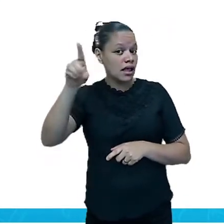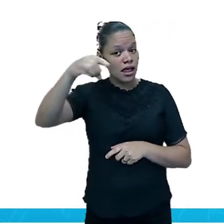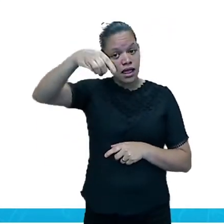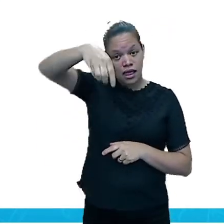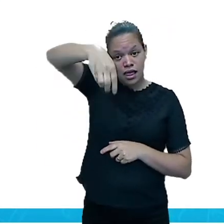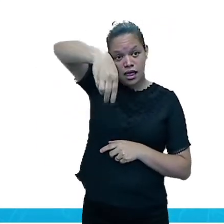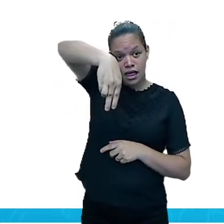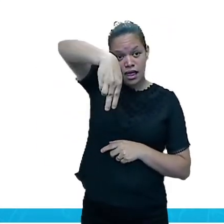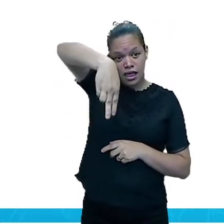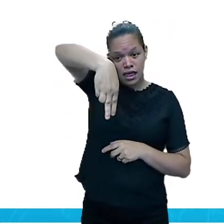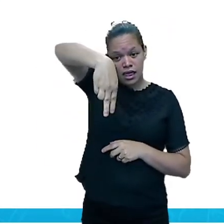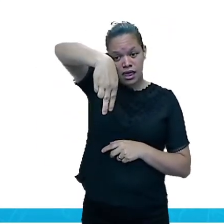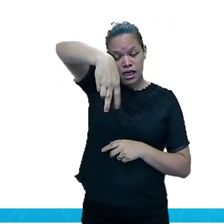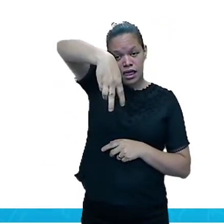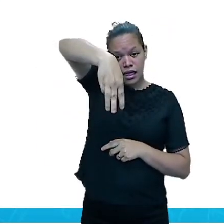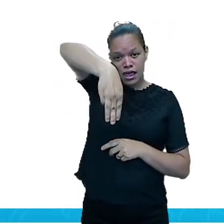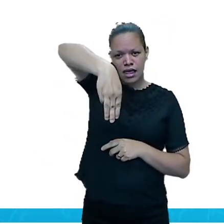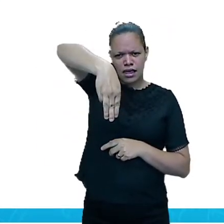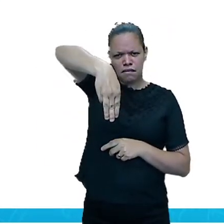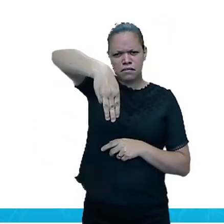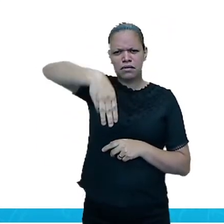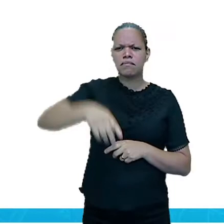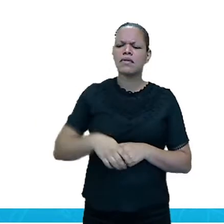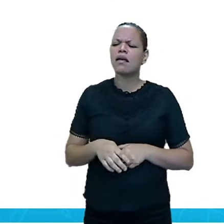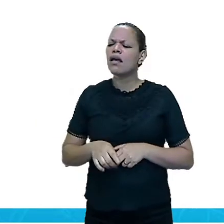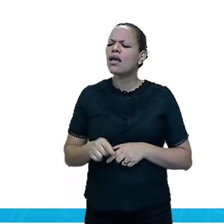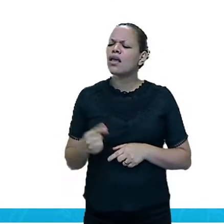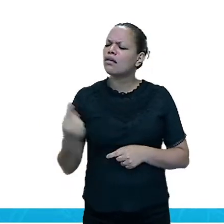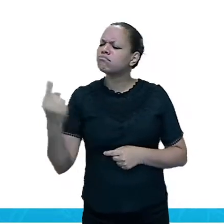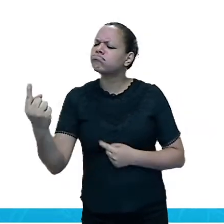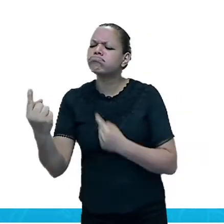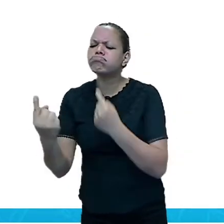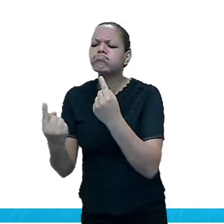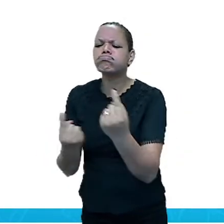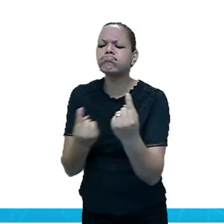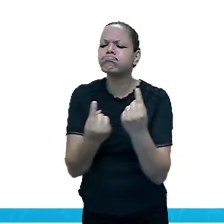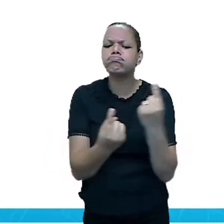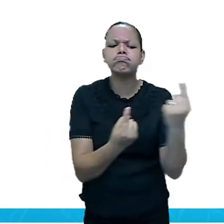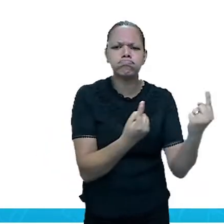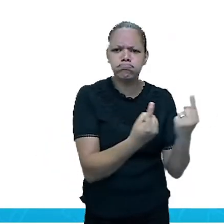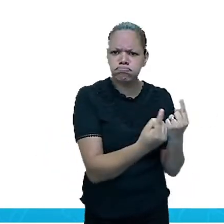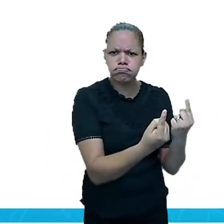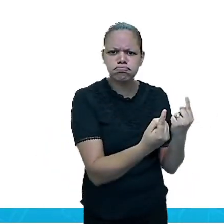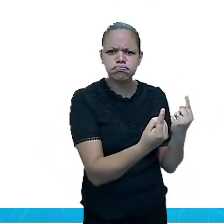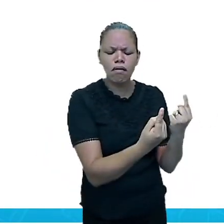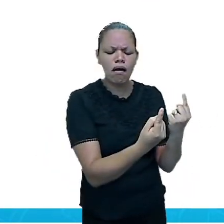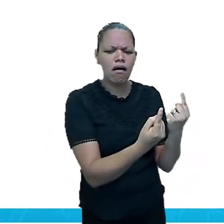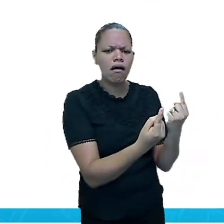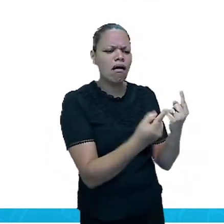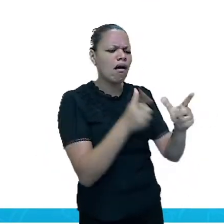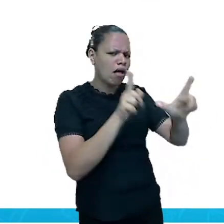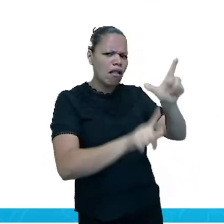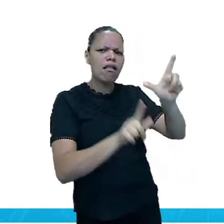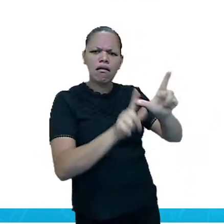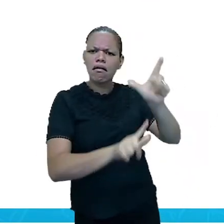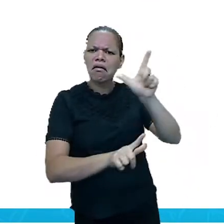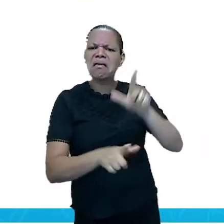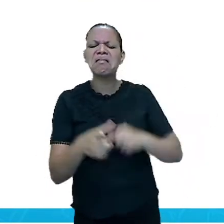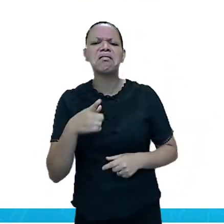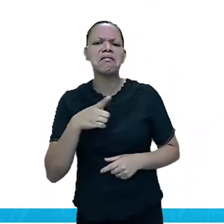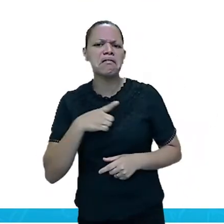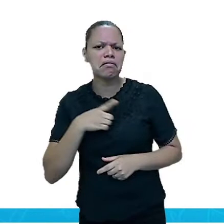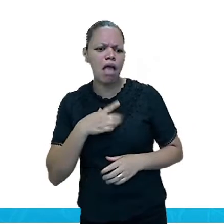M. E cada uma delas, eles atribuíram um valor. A letra I maiúscula representa o número 1. A letra